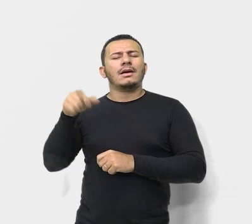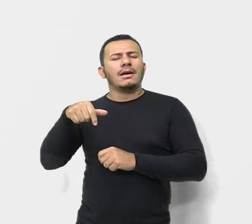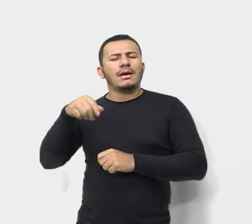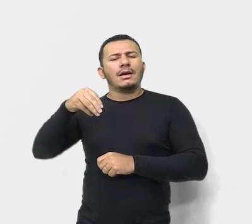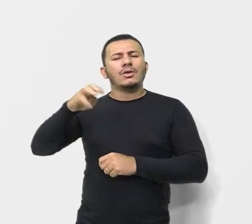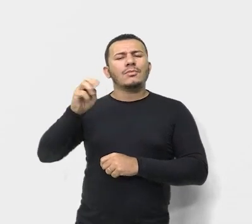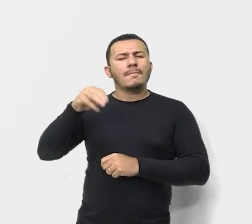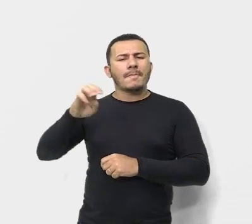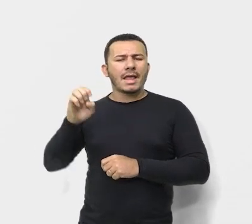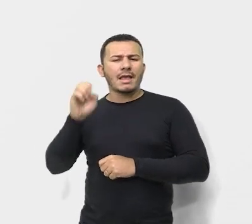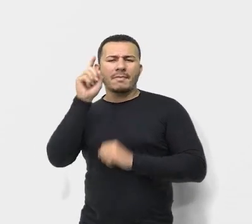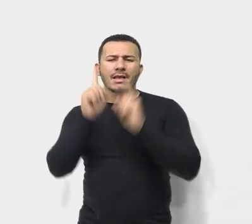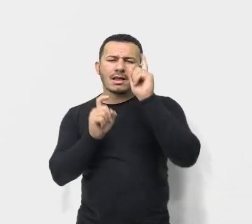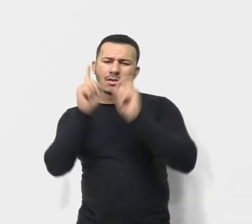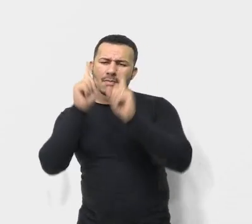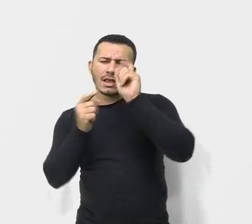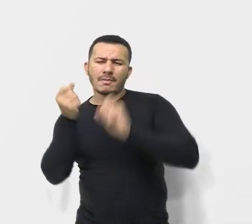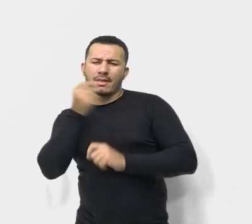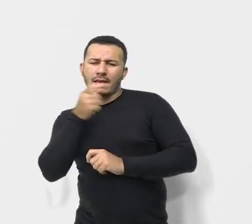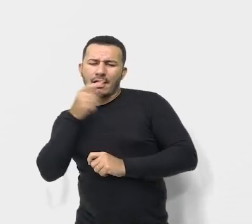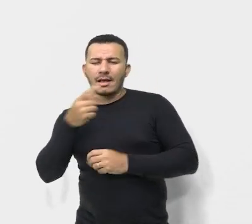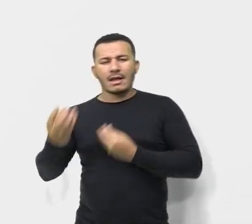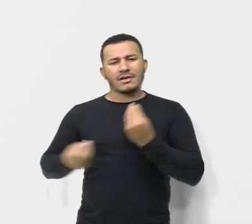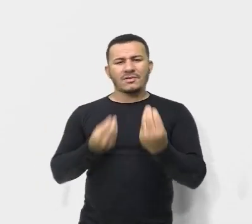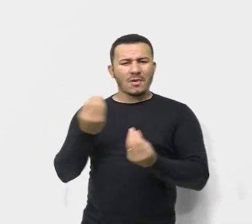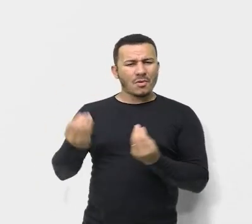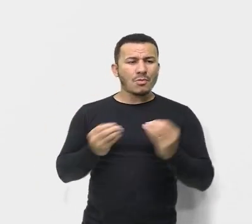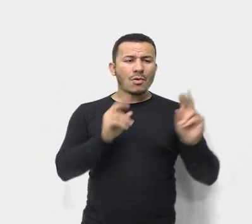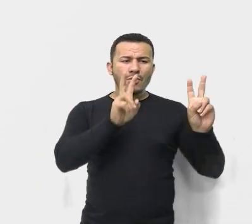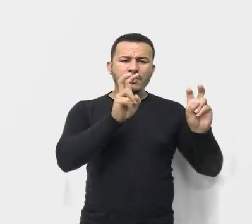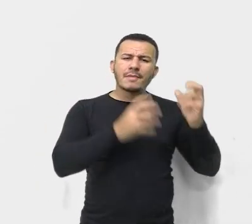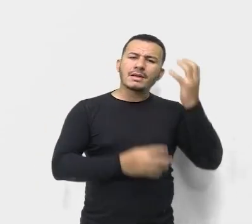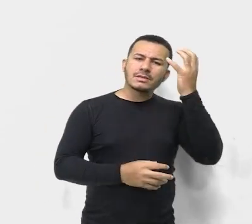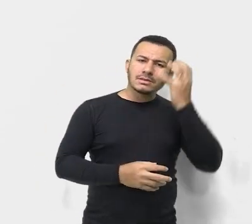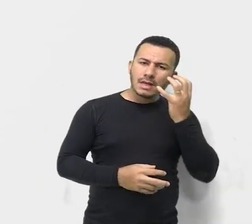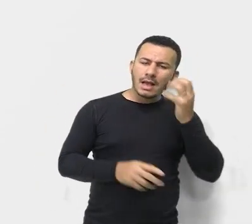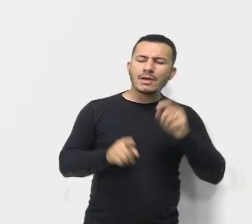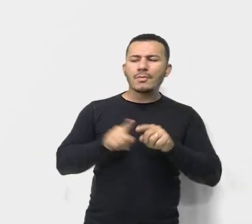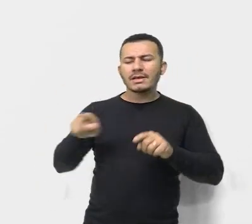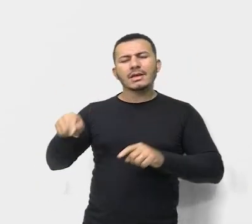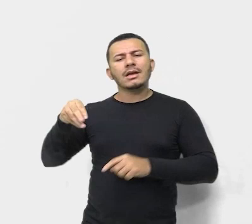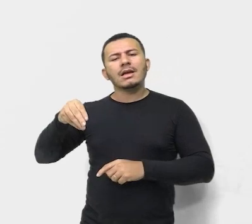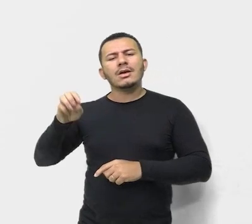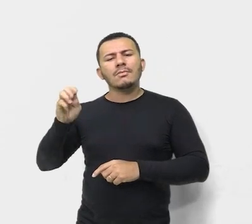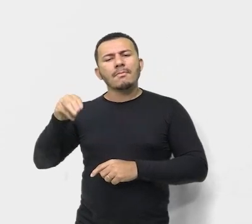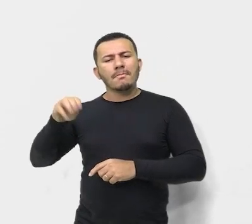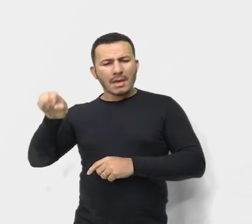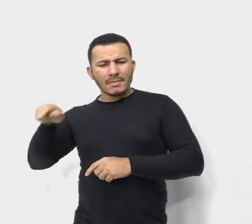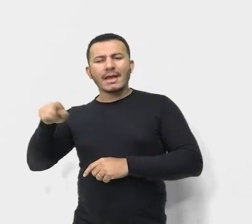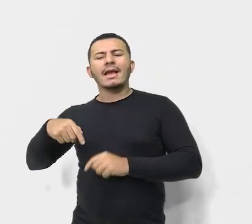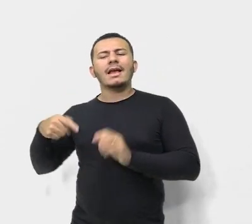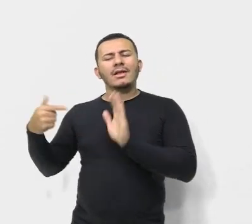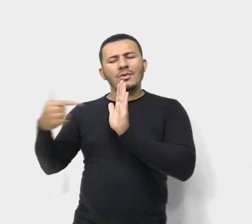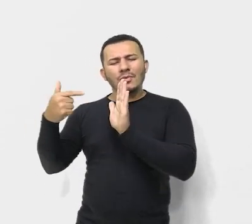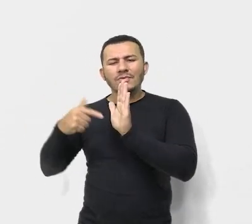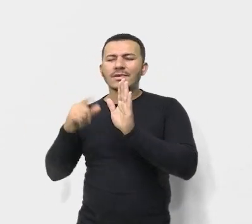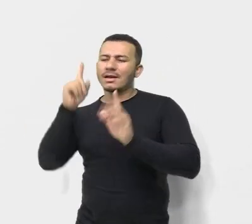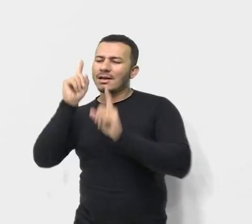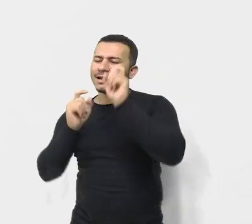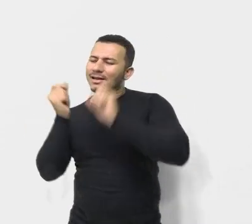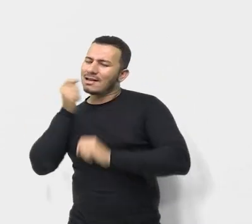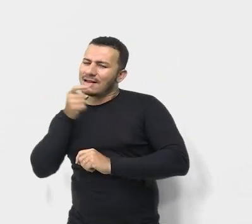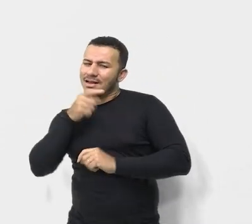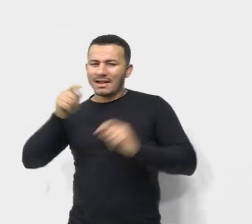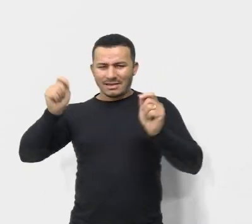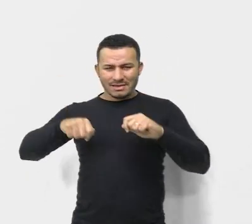Como assim um tema tão sério e o meme normalmente traz uma questão de humor, uma questão de ironia? Será que é